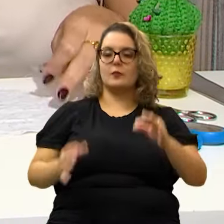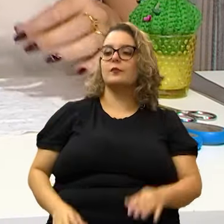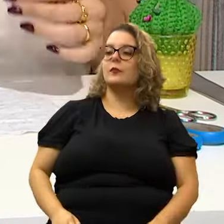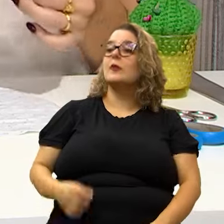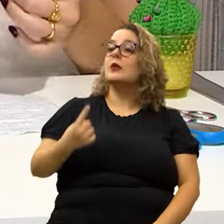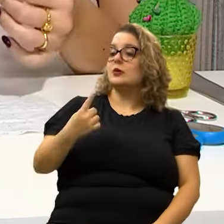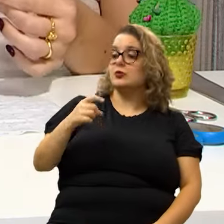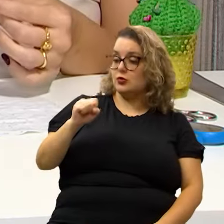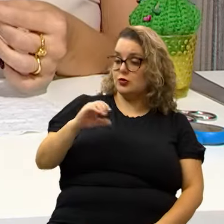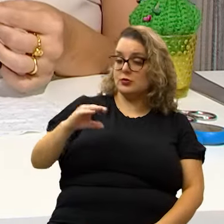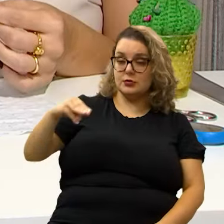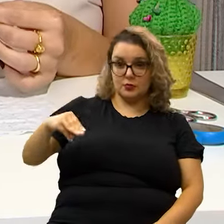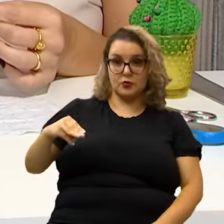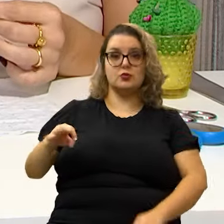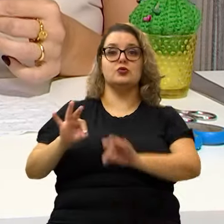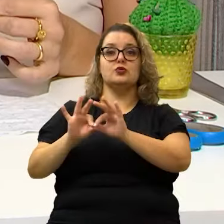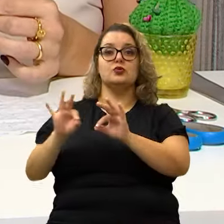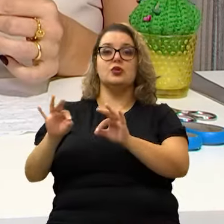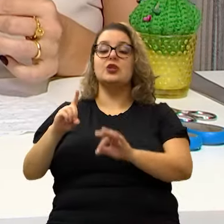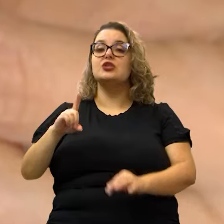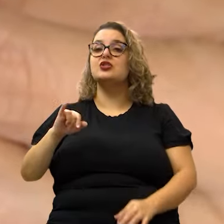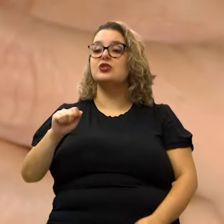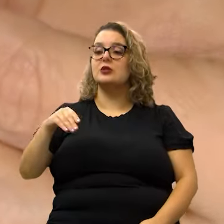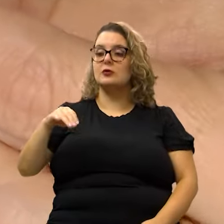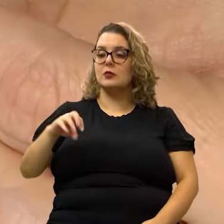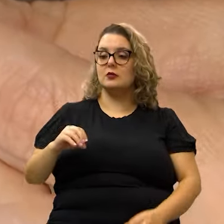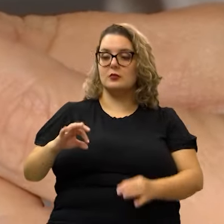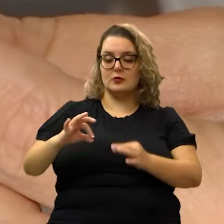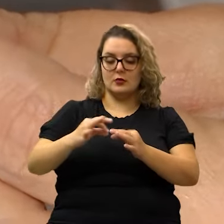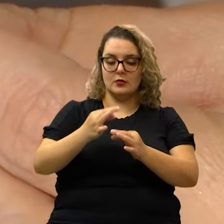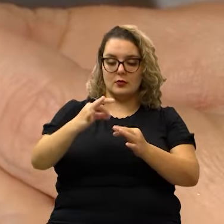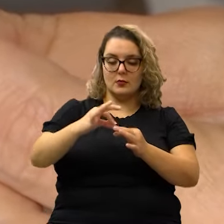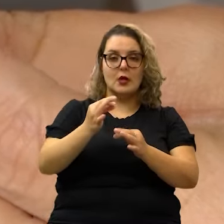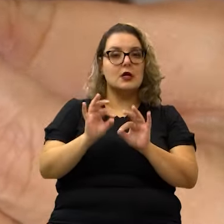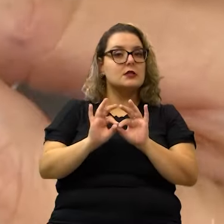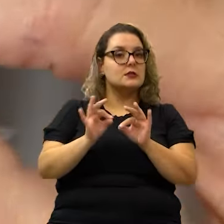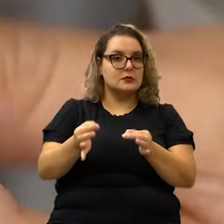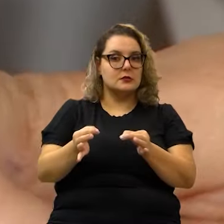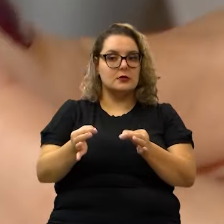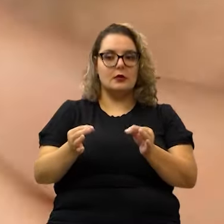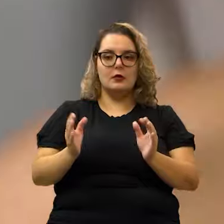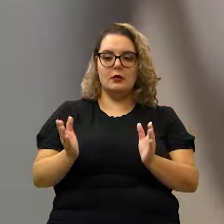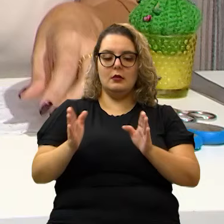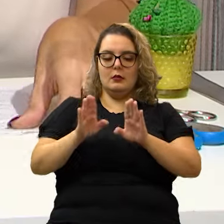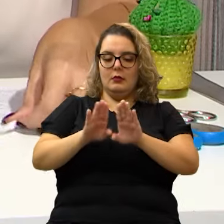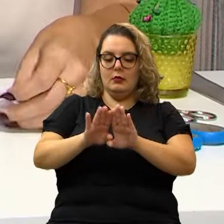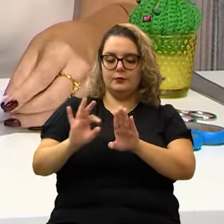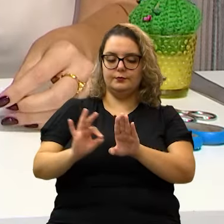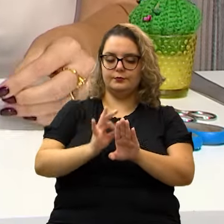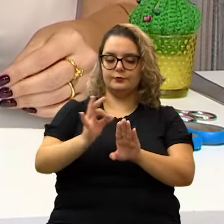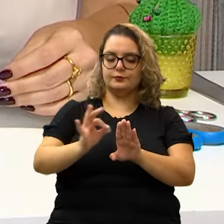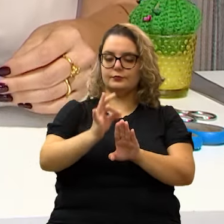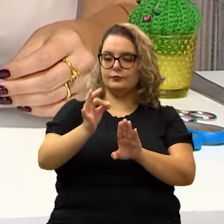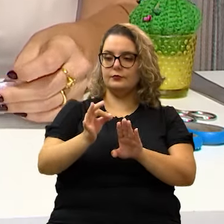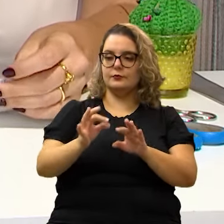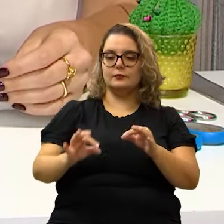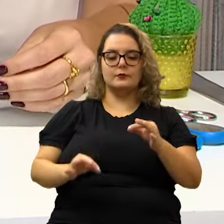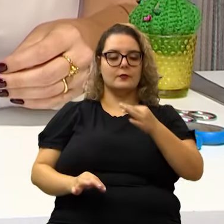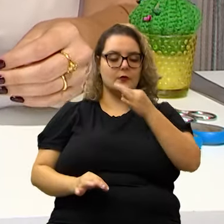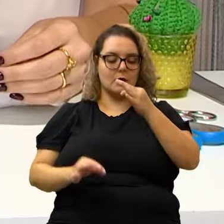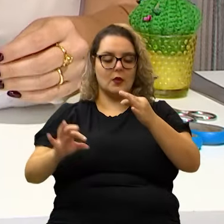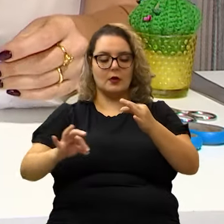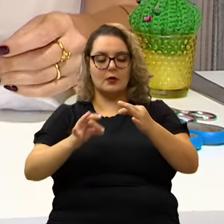de diâmetro. A gente vai fazer uma costura simples para a gente fechar esse corpinho do bichinho. Então a gente vai colocar